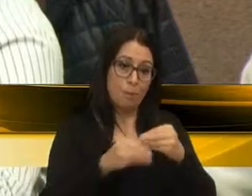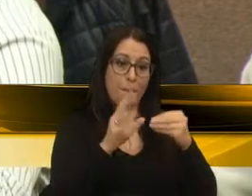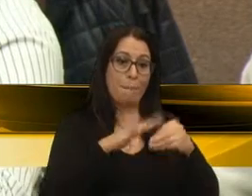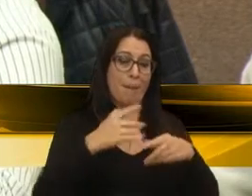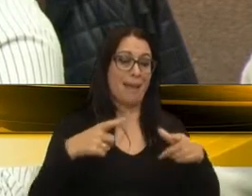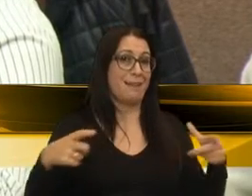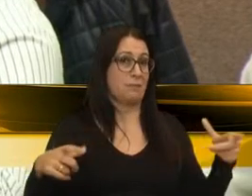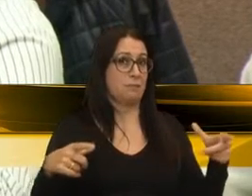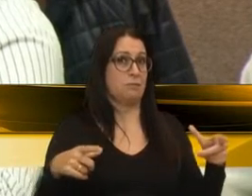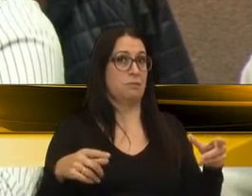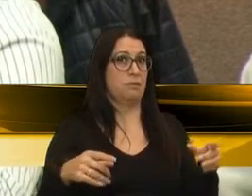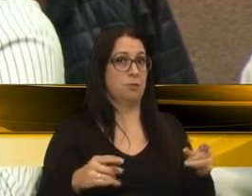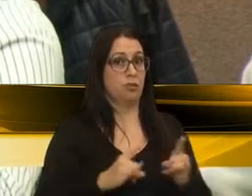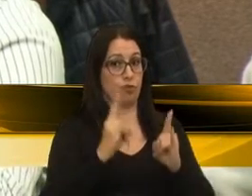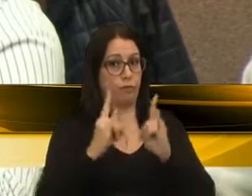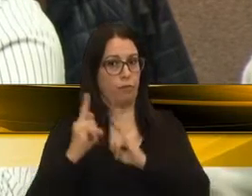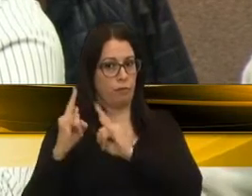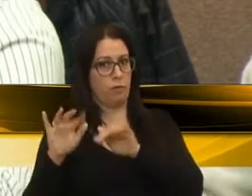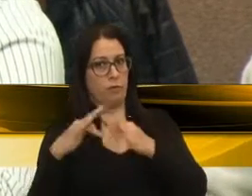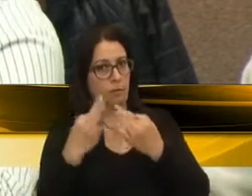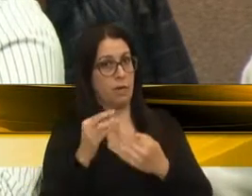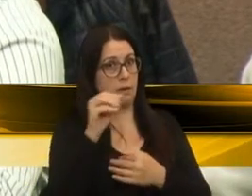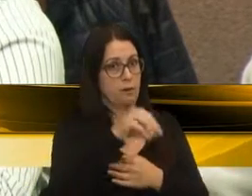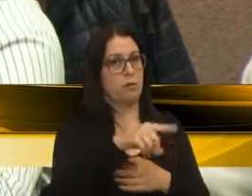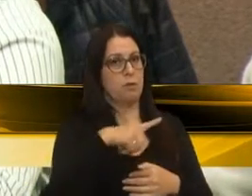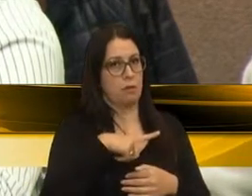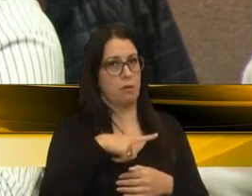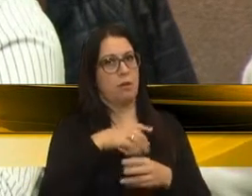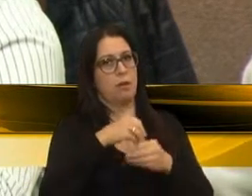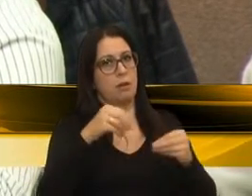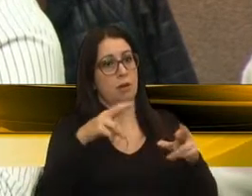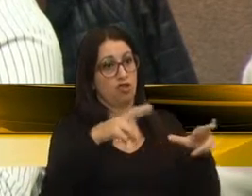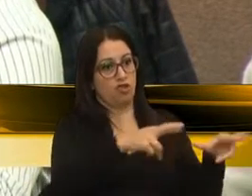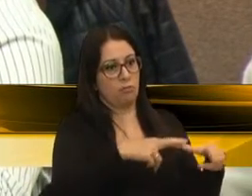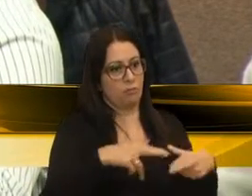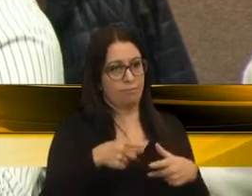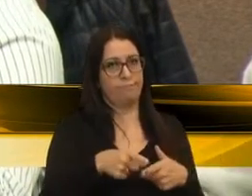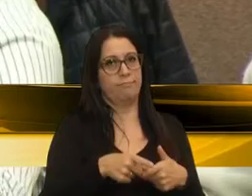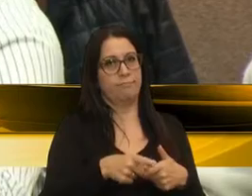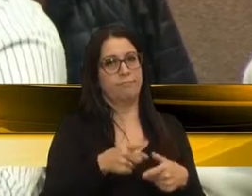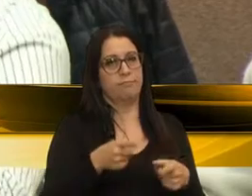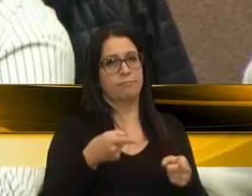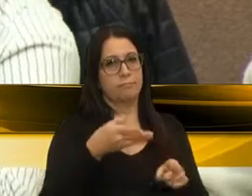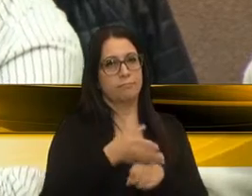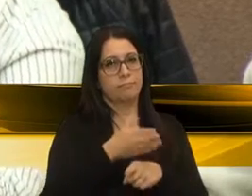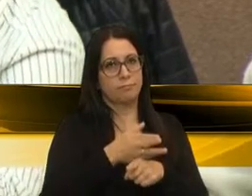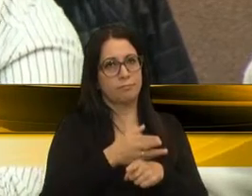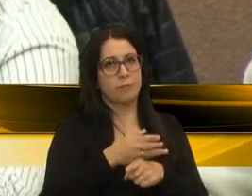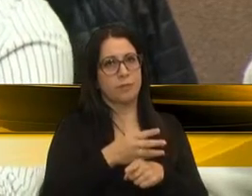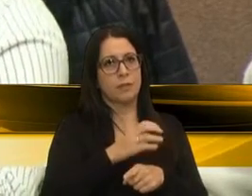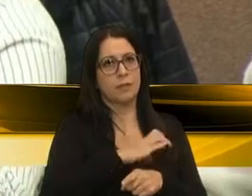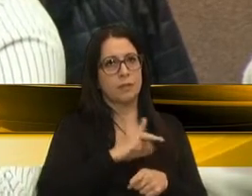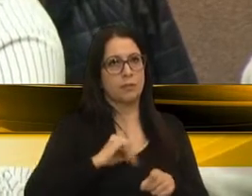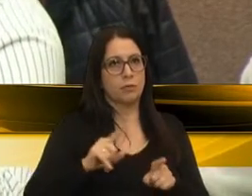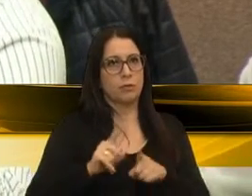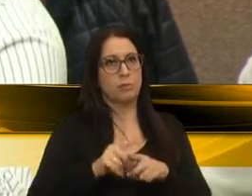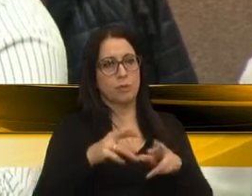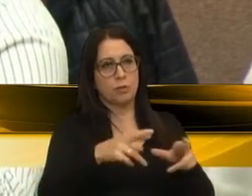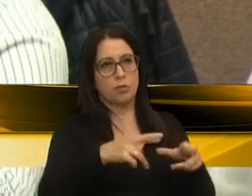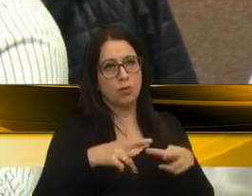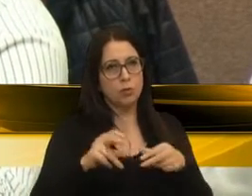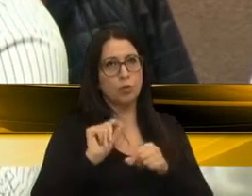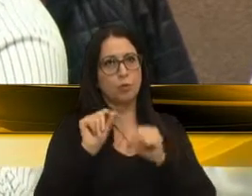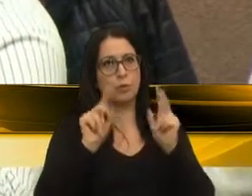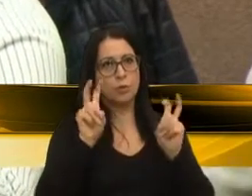grande de edificações, de famílias que vão morar naquela região toda. Nós tivemos participando de uma reunião, a vereadora Ed Carlos, também na região, com relação a